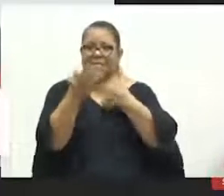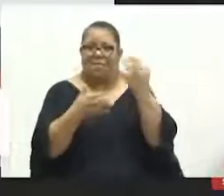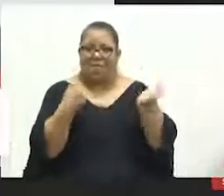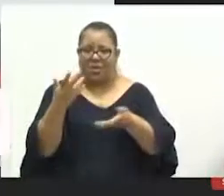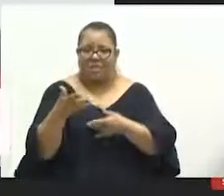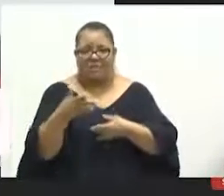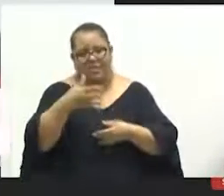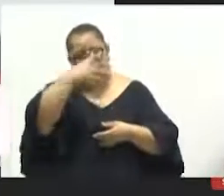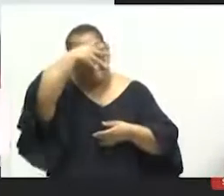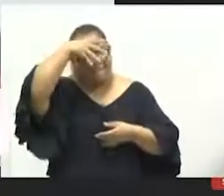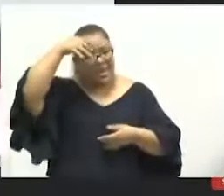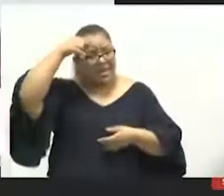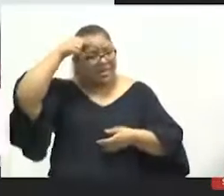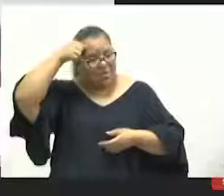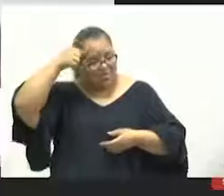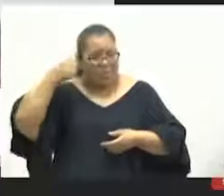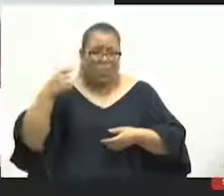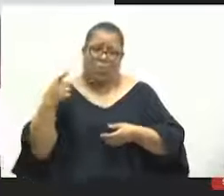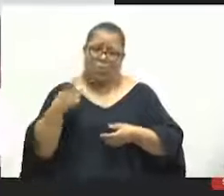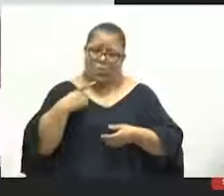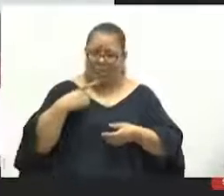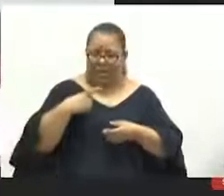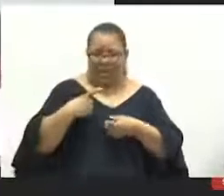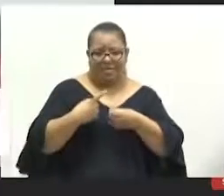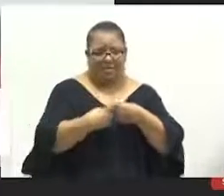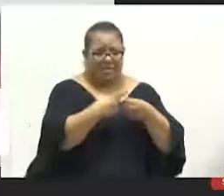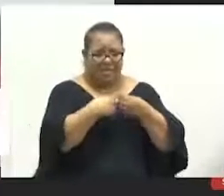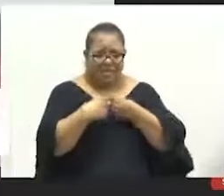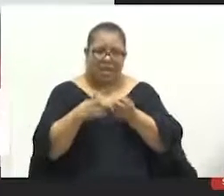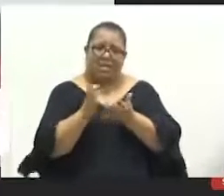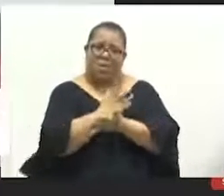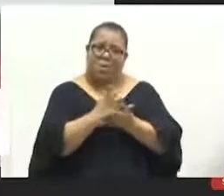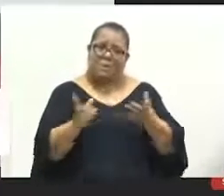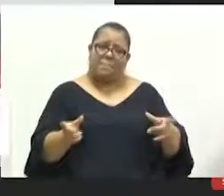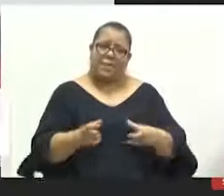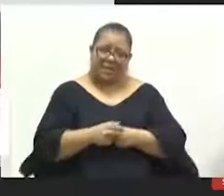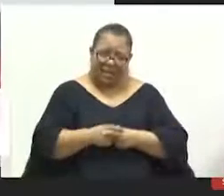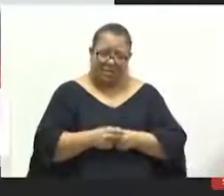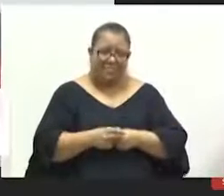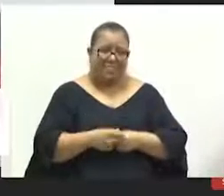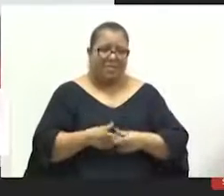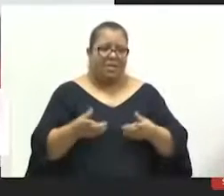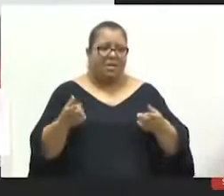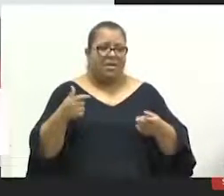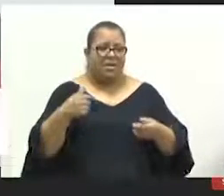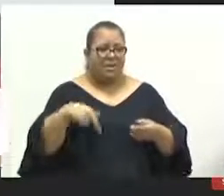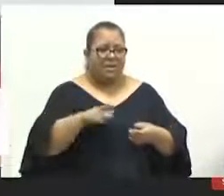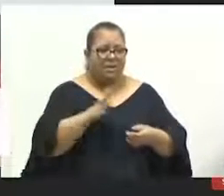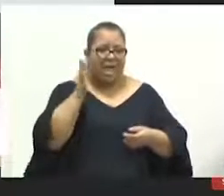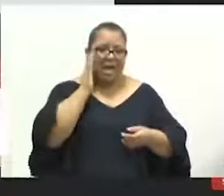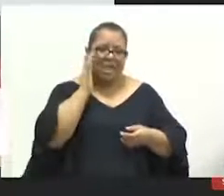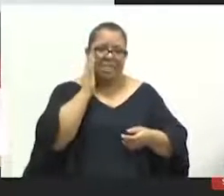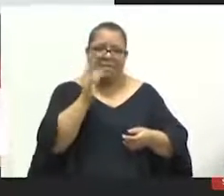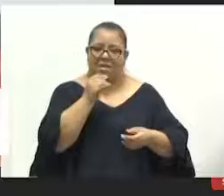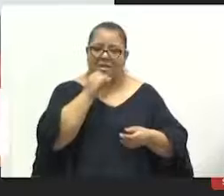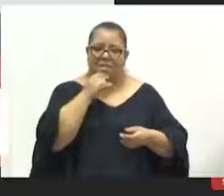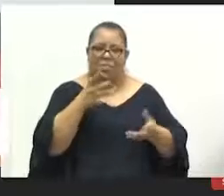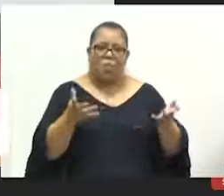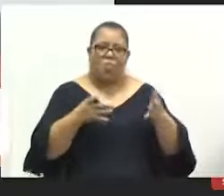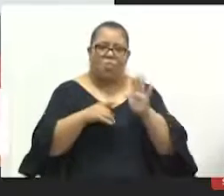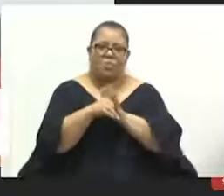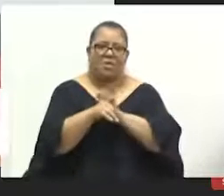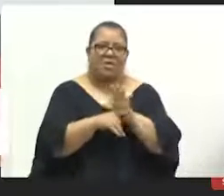tem um número muito grande de municípios pequenos. E a gente sabe que para fazer a prevenção, os